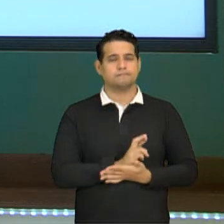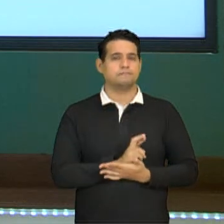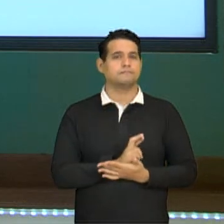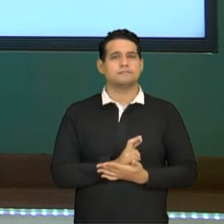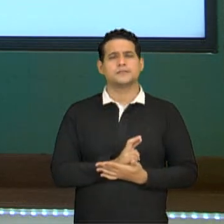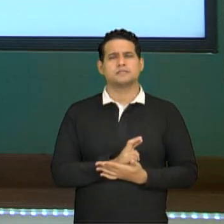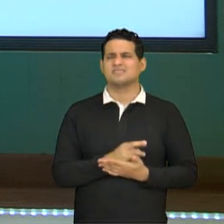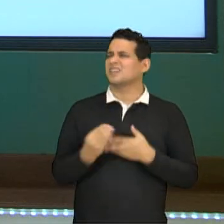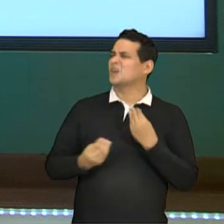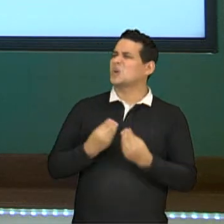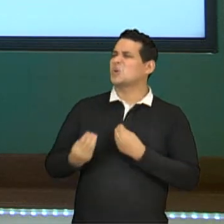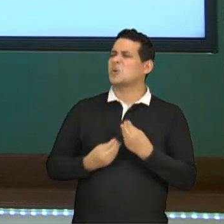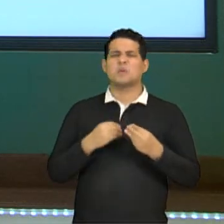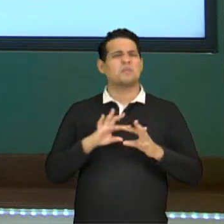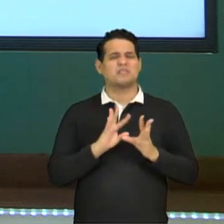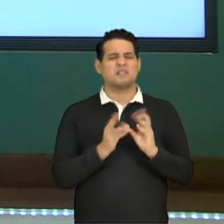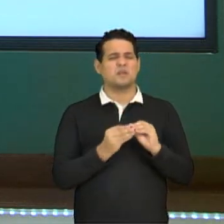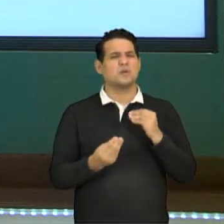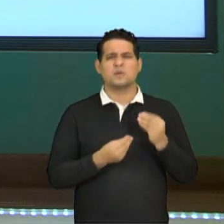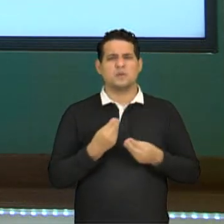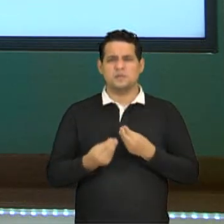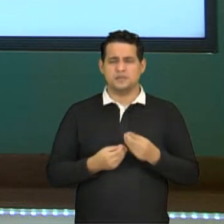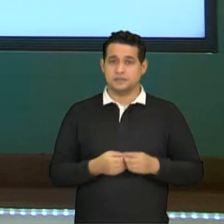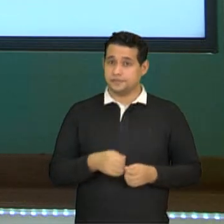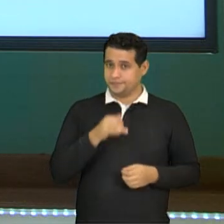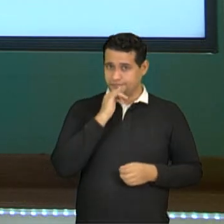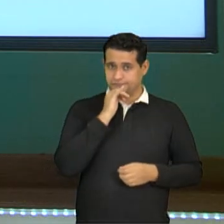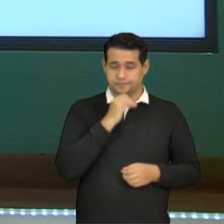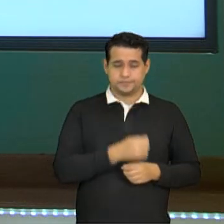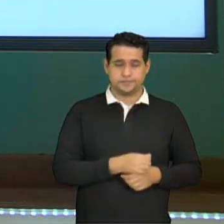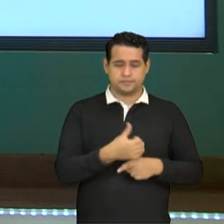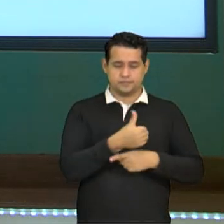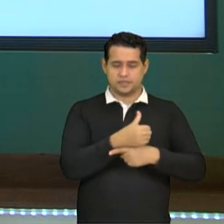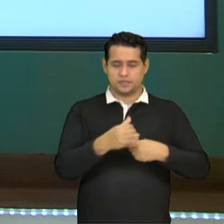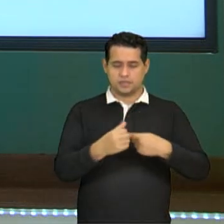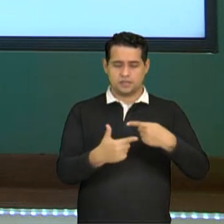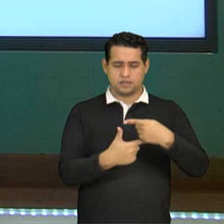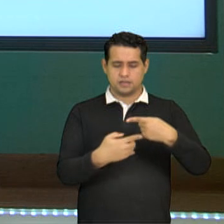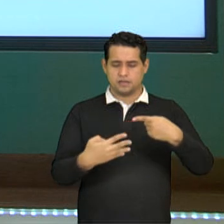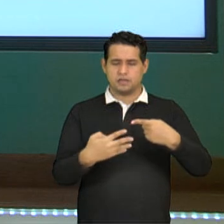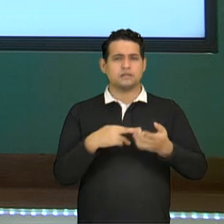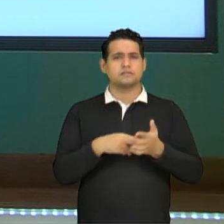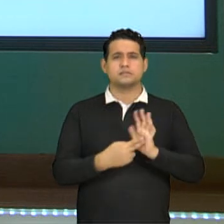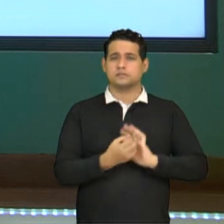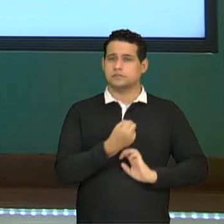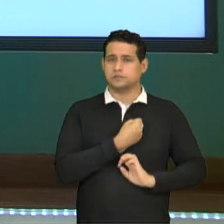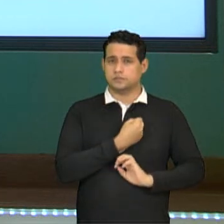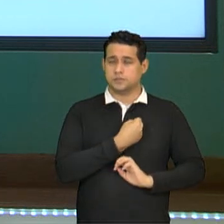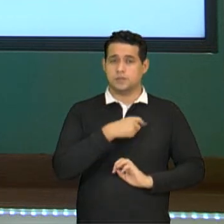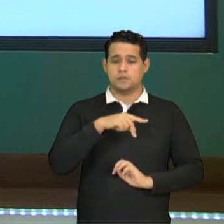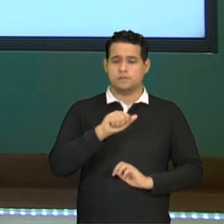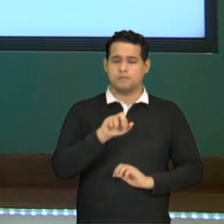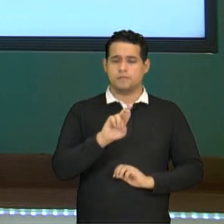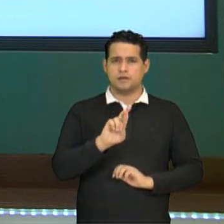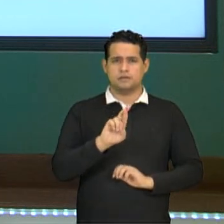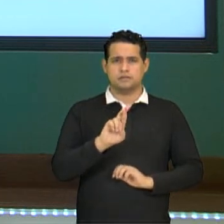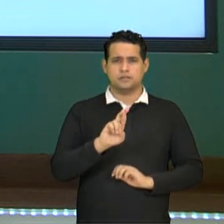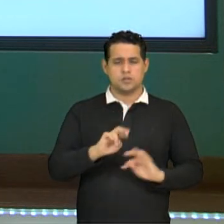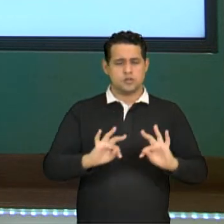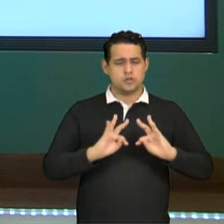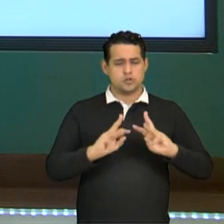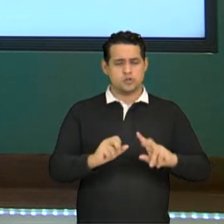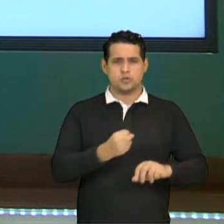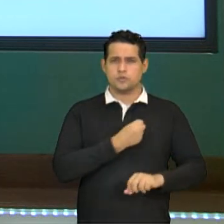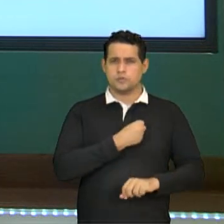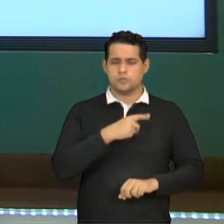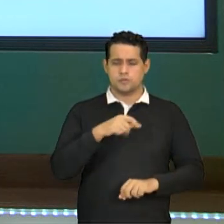resultados. Como assim simplificar? Por exemplo, 60/24 são números pares. Todo número